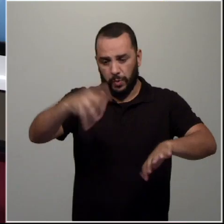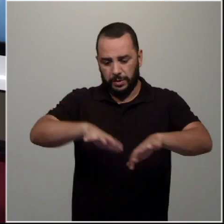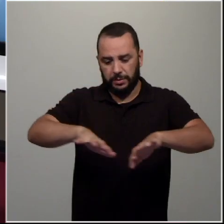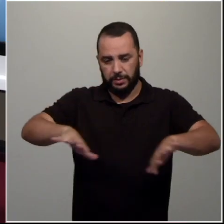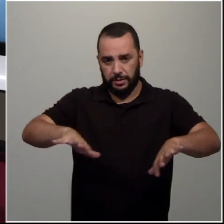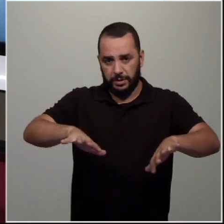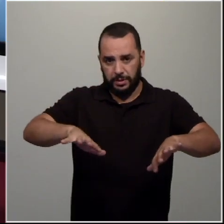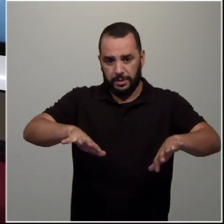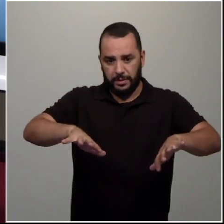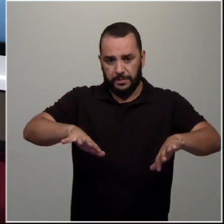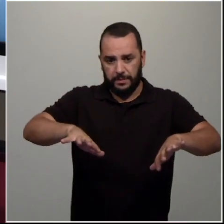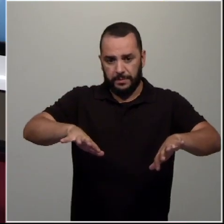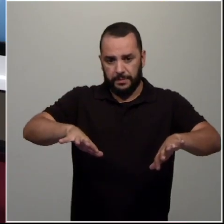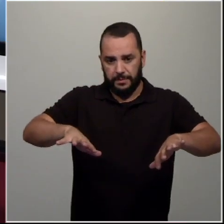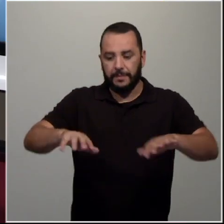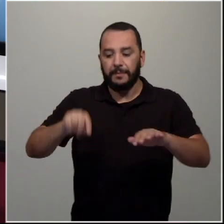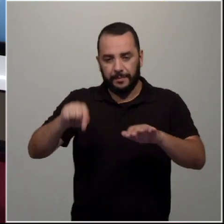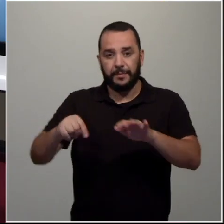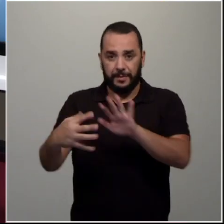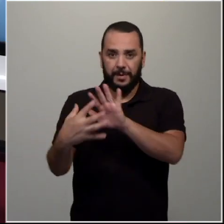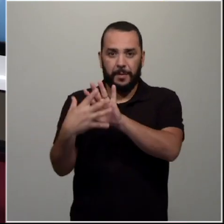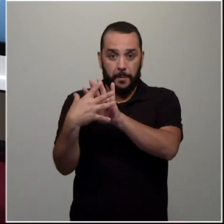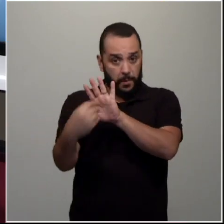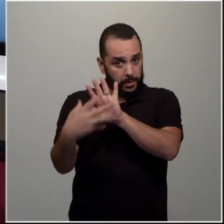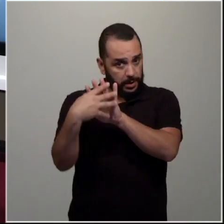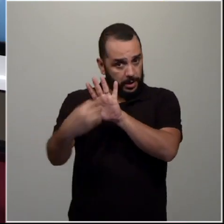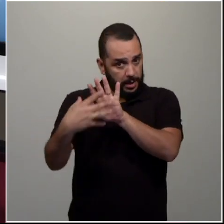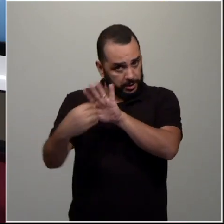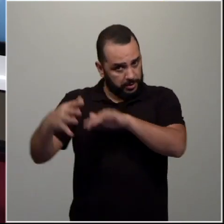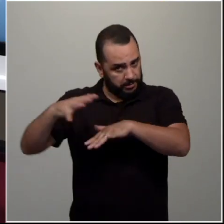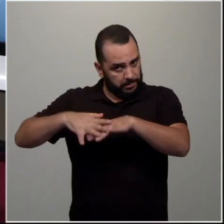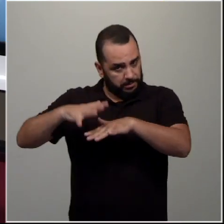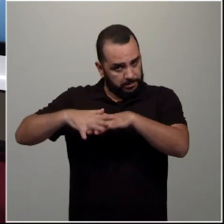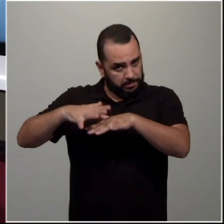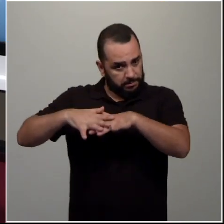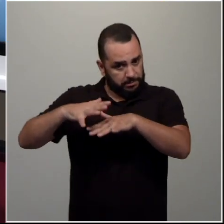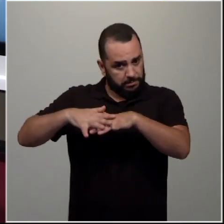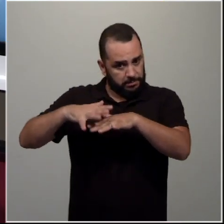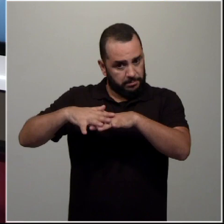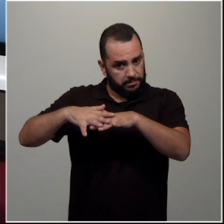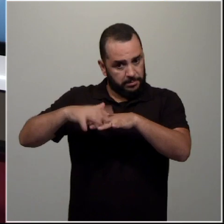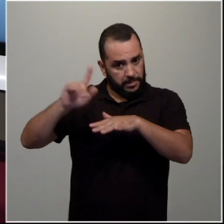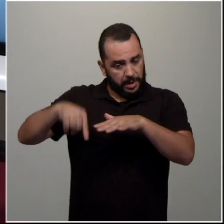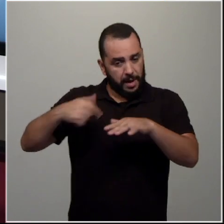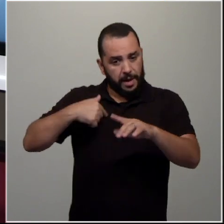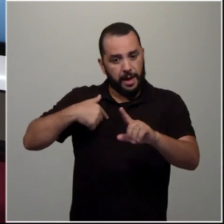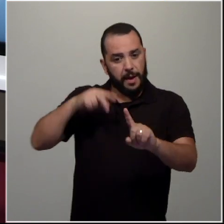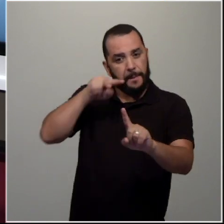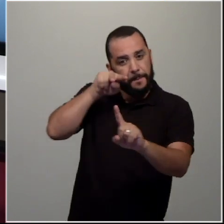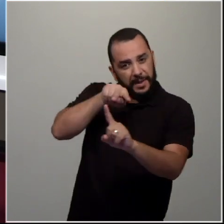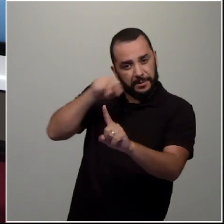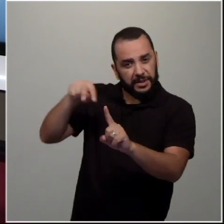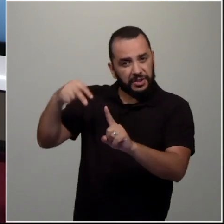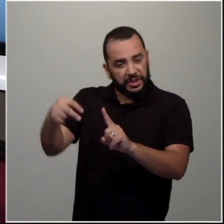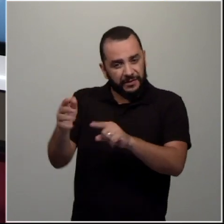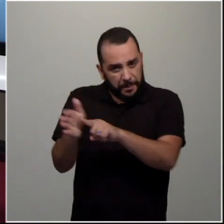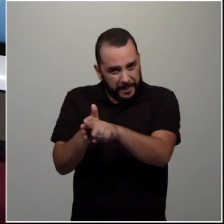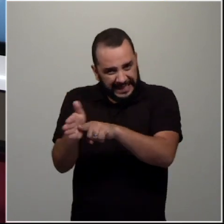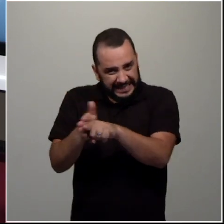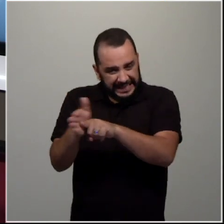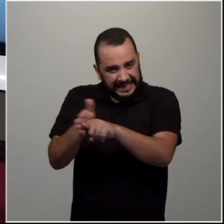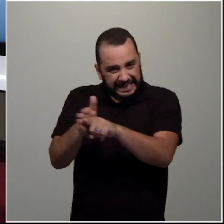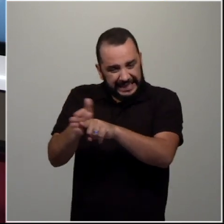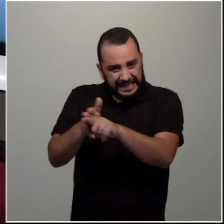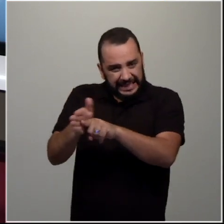resolução de problema a modelagem matemática como é uma perspectiva de pesquisa que não está necessariamente